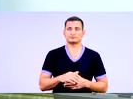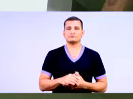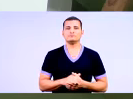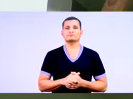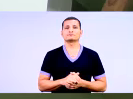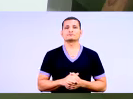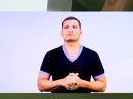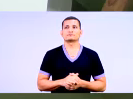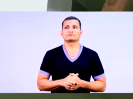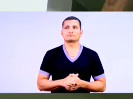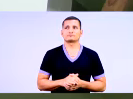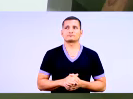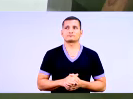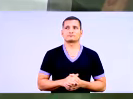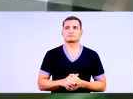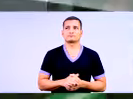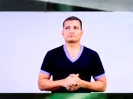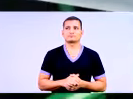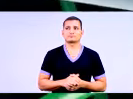pouco.